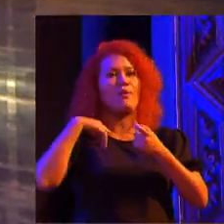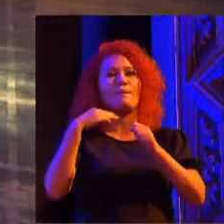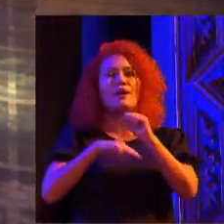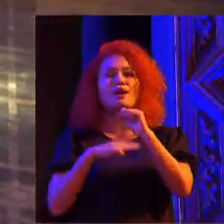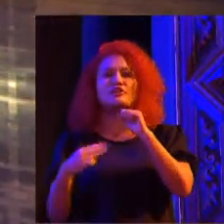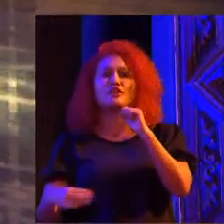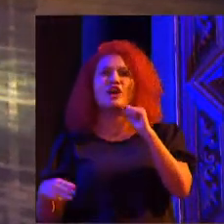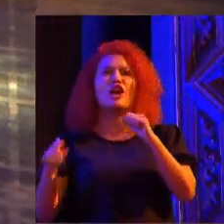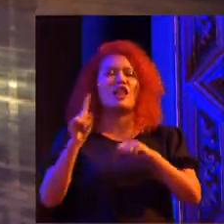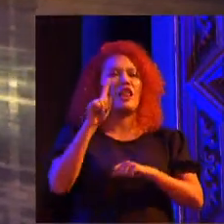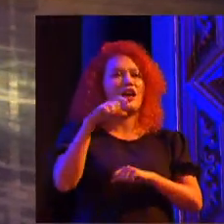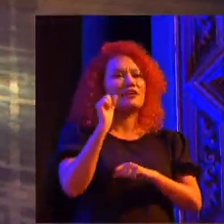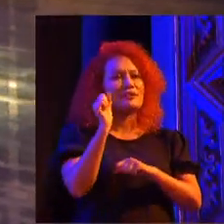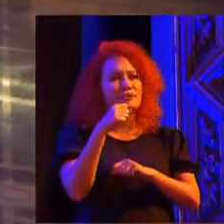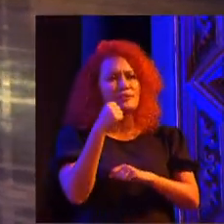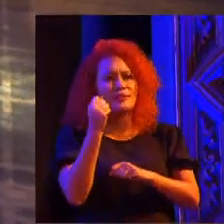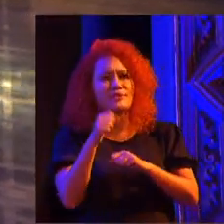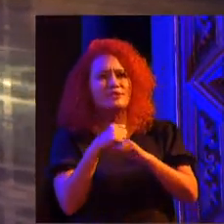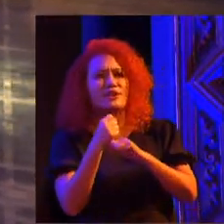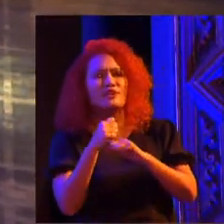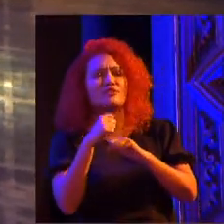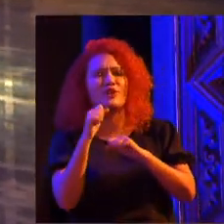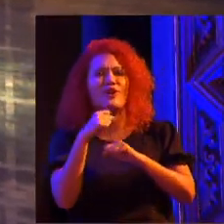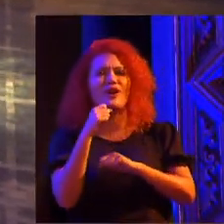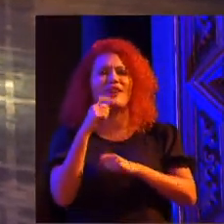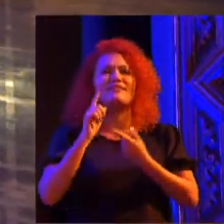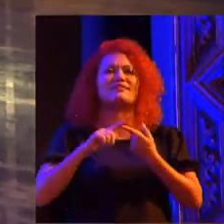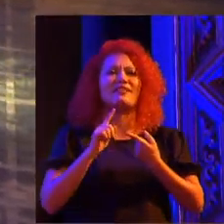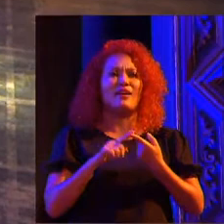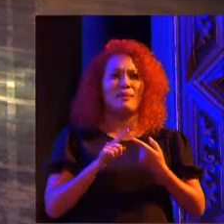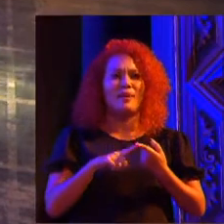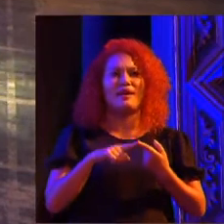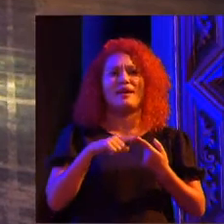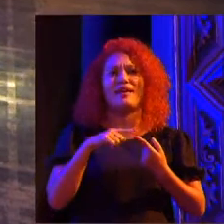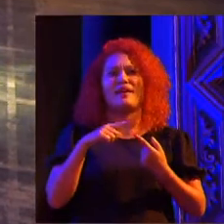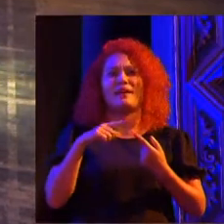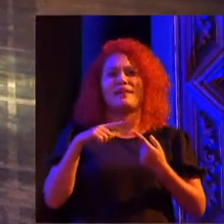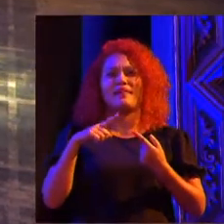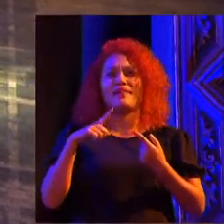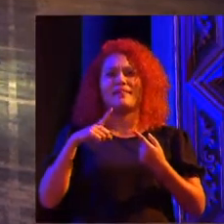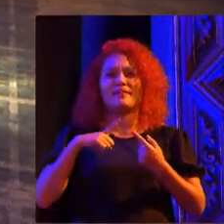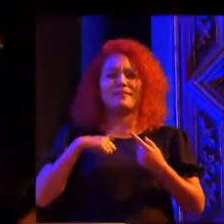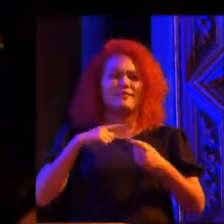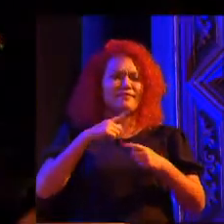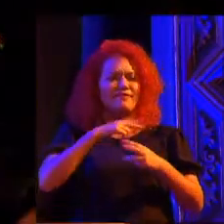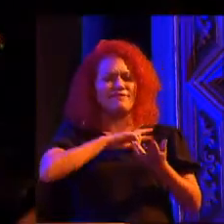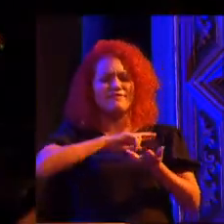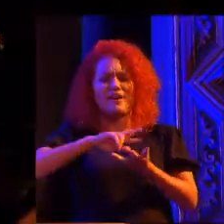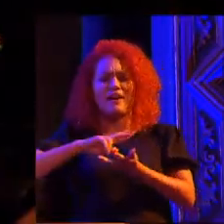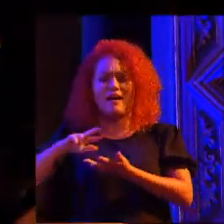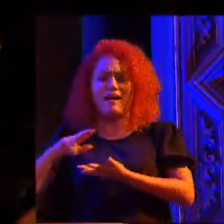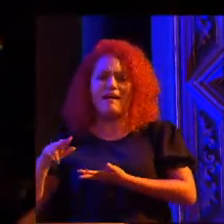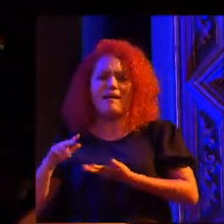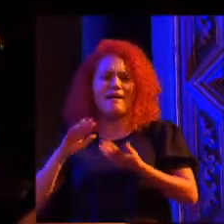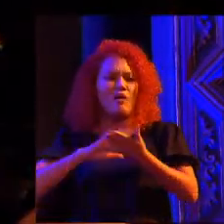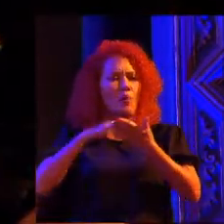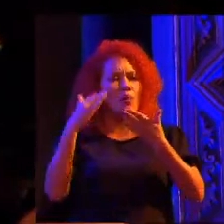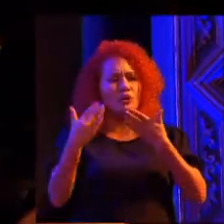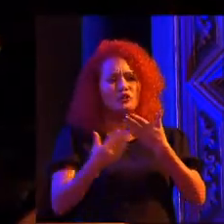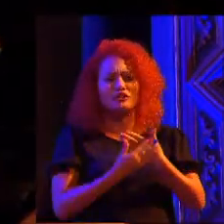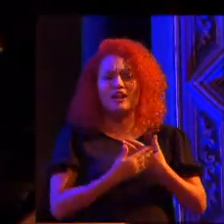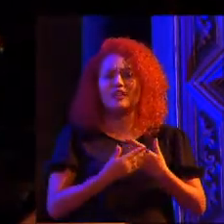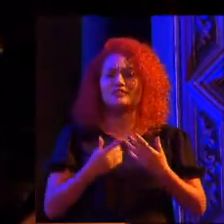Souri, que a gente é de lá, né? Já tivemos outras oportunidades de outras aparelhagens. E a gente está muito feliz,